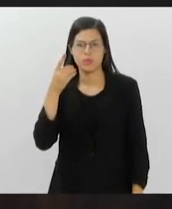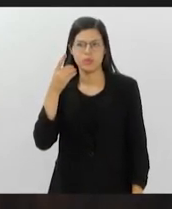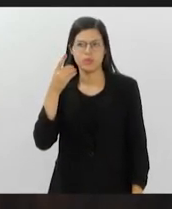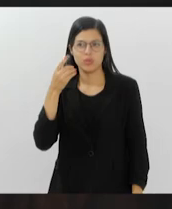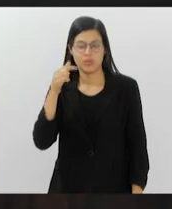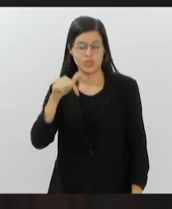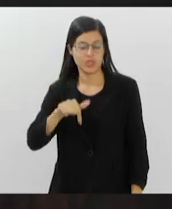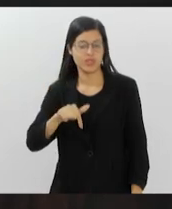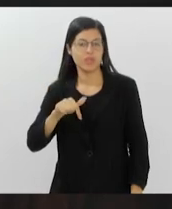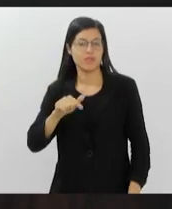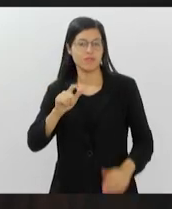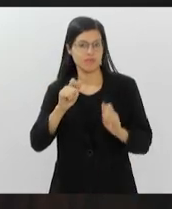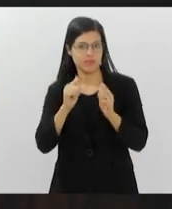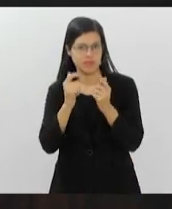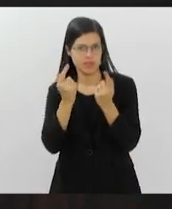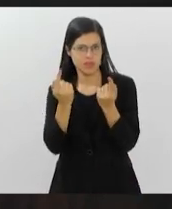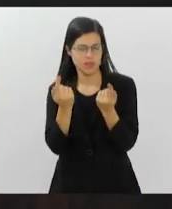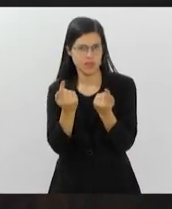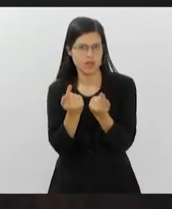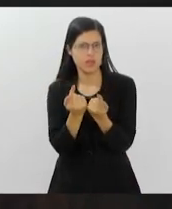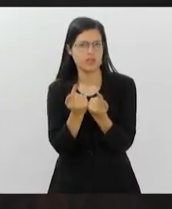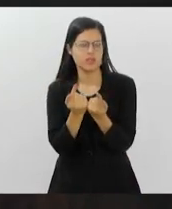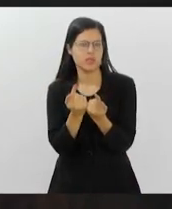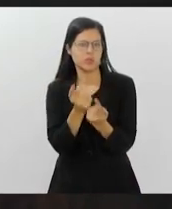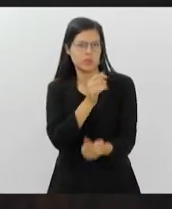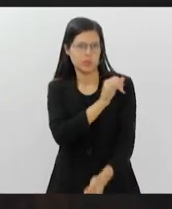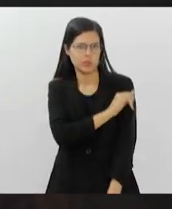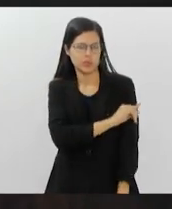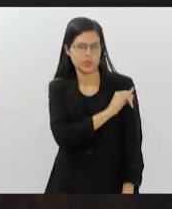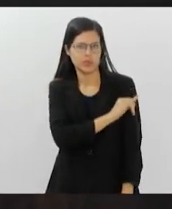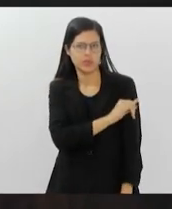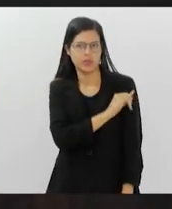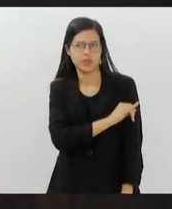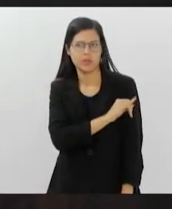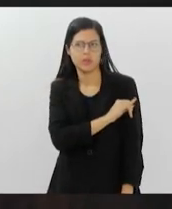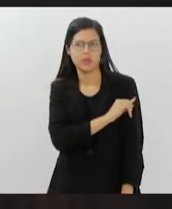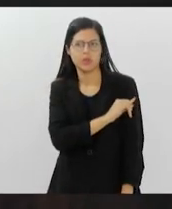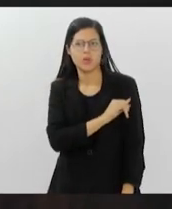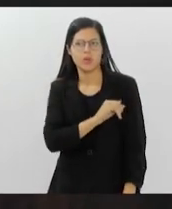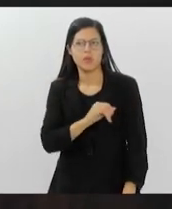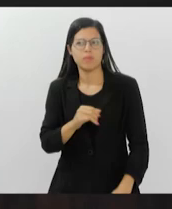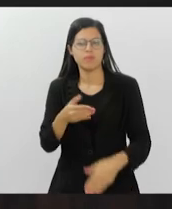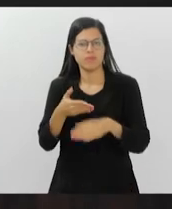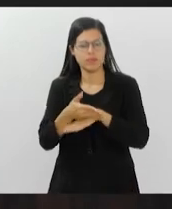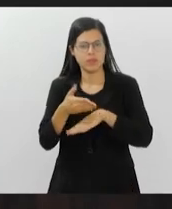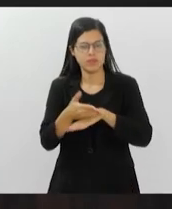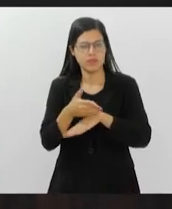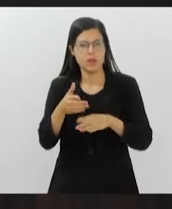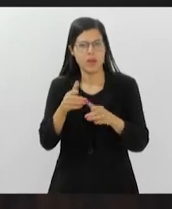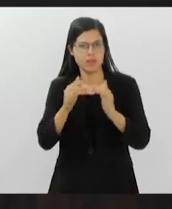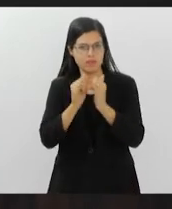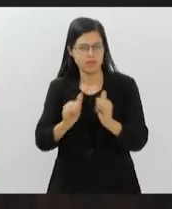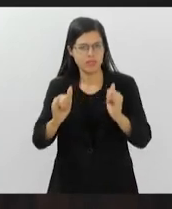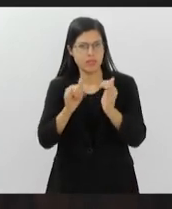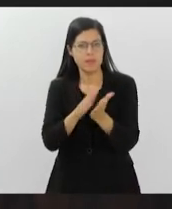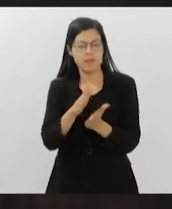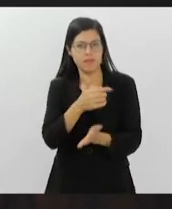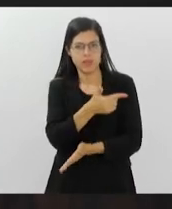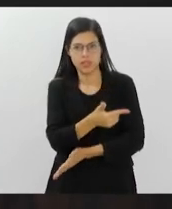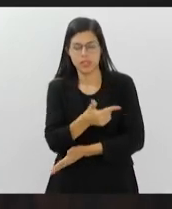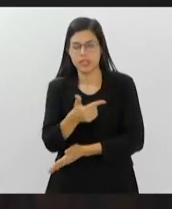emblemática Assembleia, que é a Assembleia do Rio de Janeiro, para participar da cerimônia de lançamento da 27ª